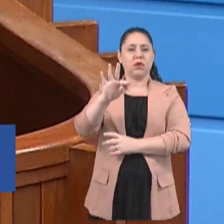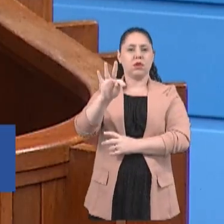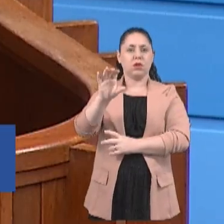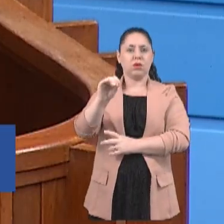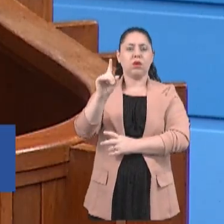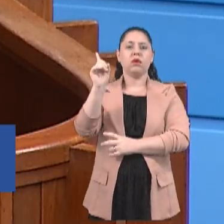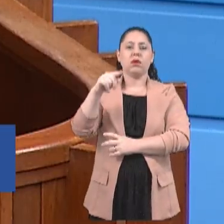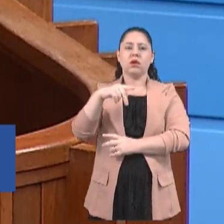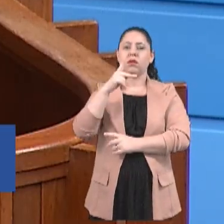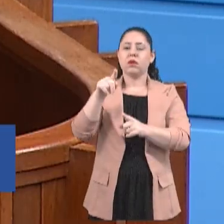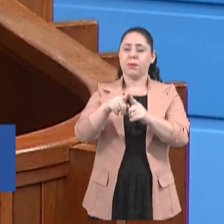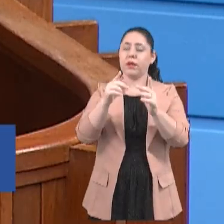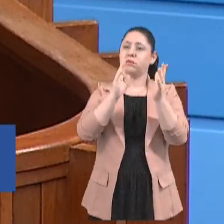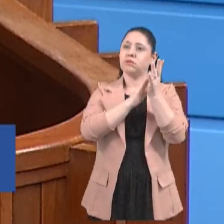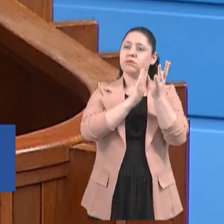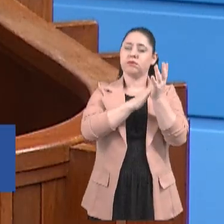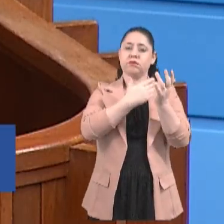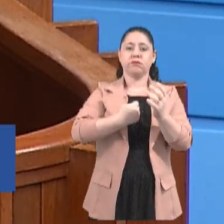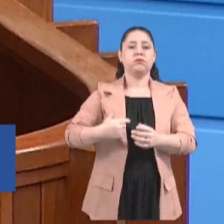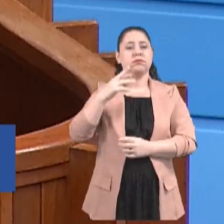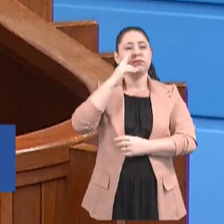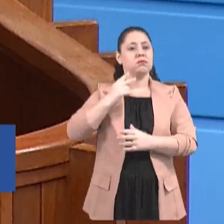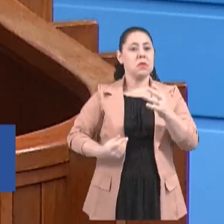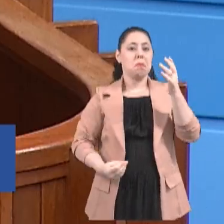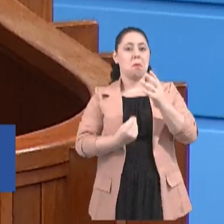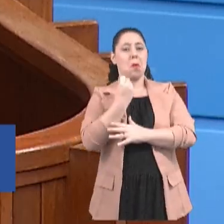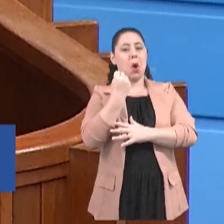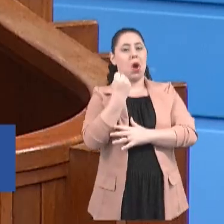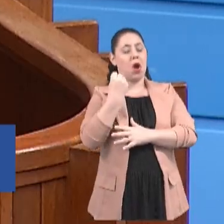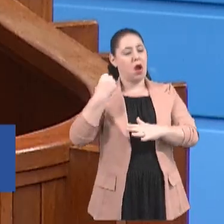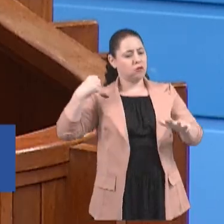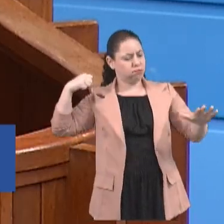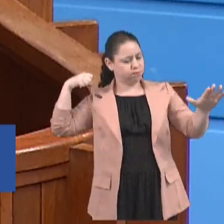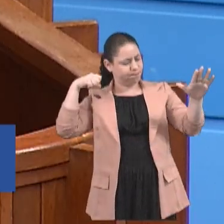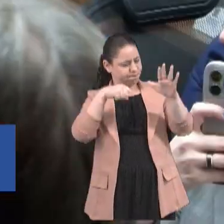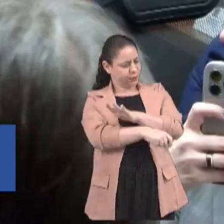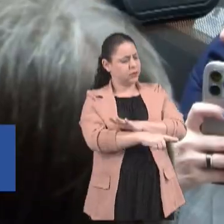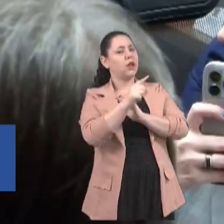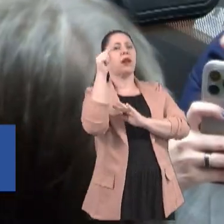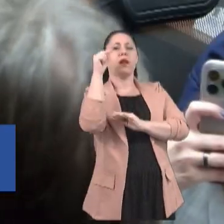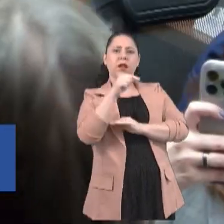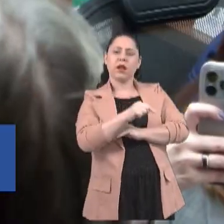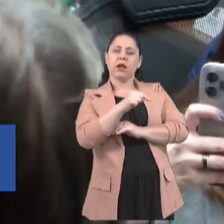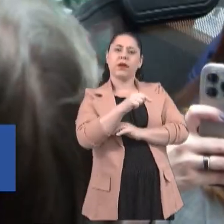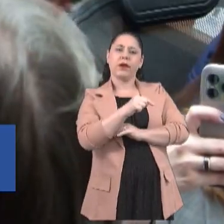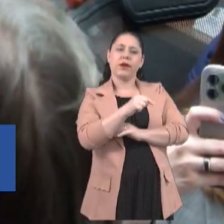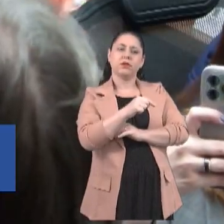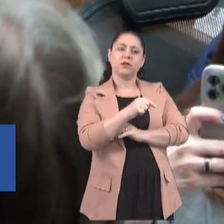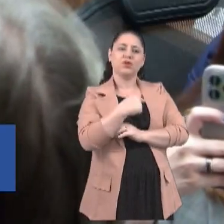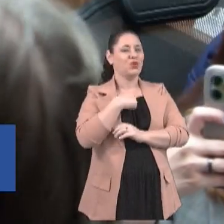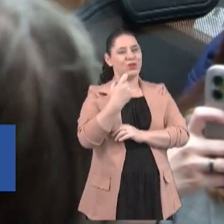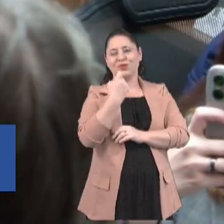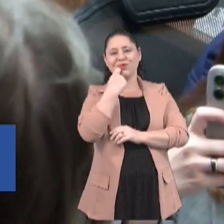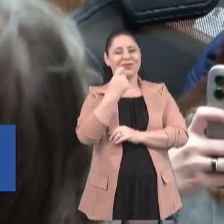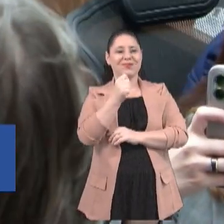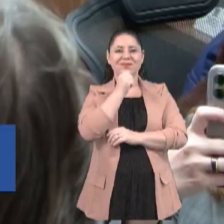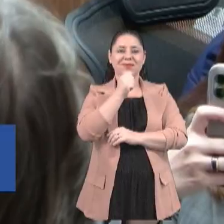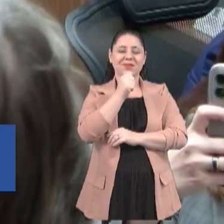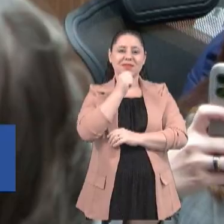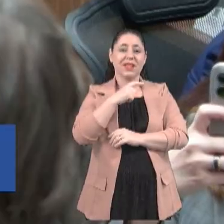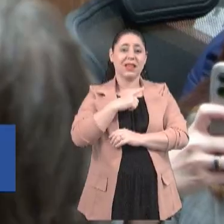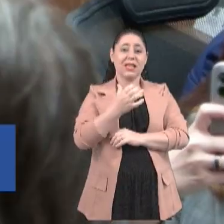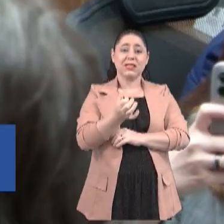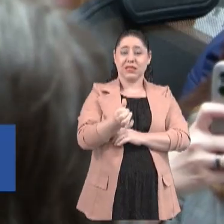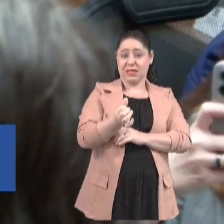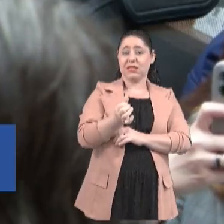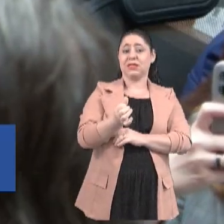do estado por mais essa implantação dessa grande empresa de celulose, trazendo, hoje não é sexta, né? Nós já temos sexta empresa